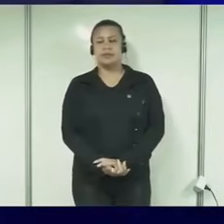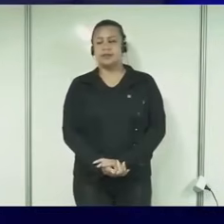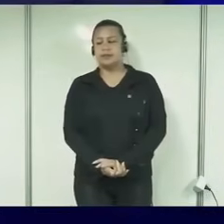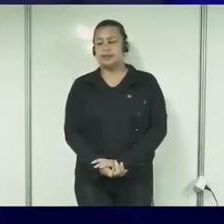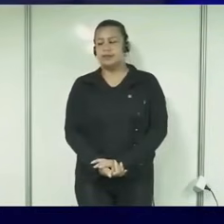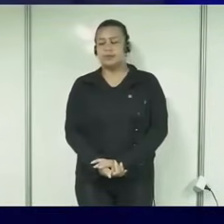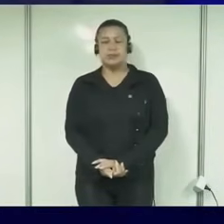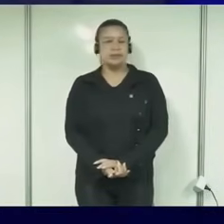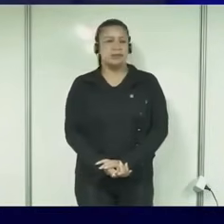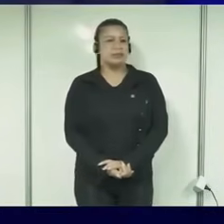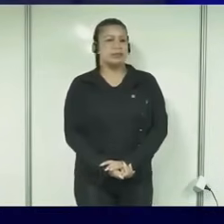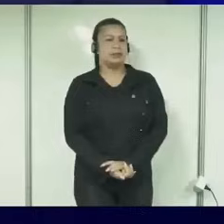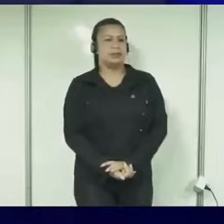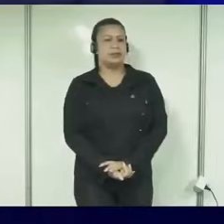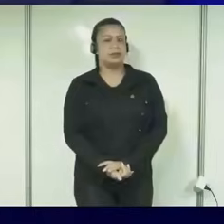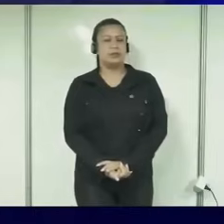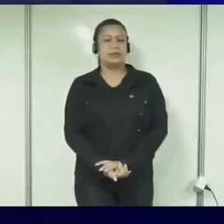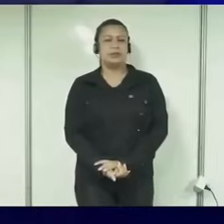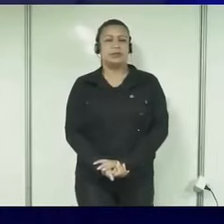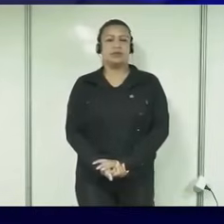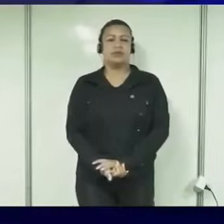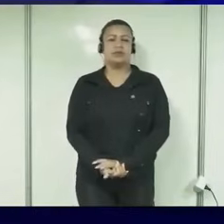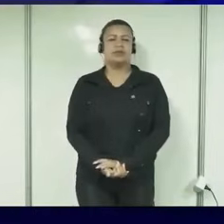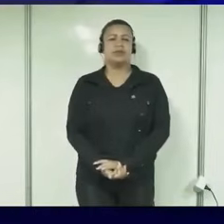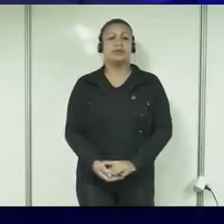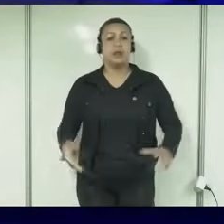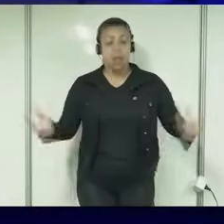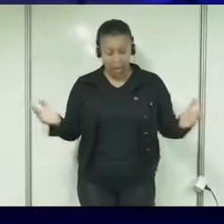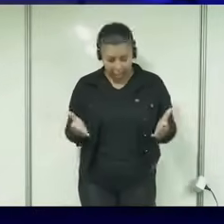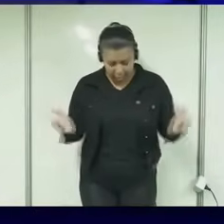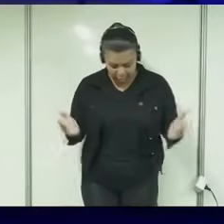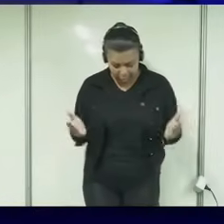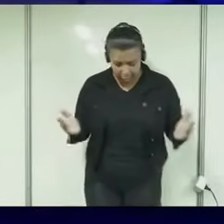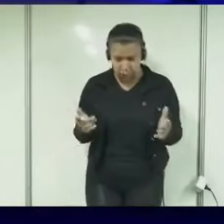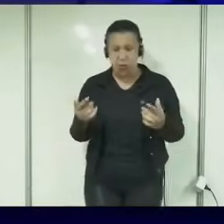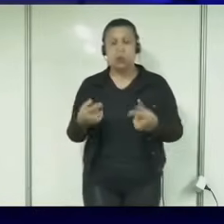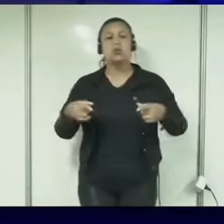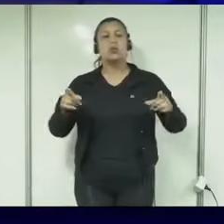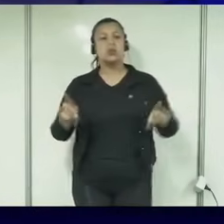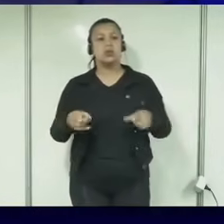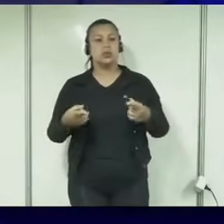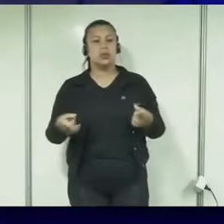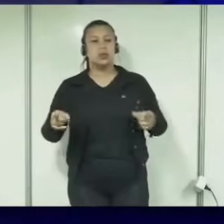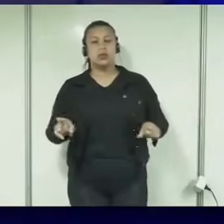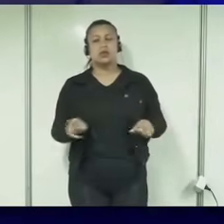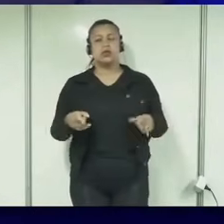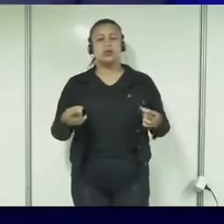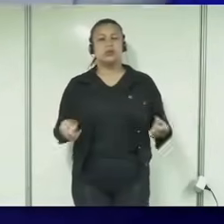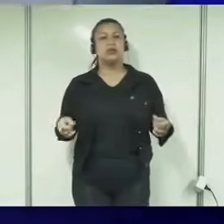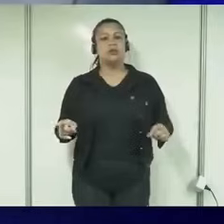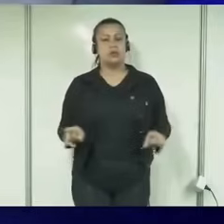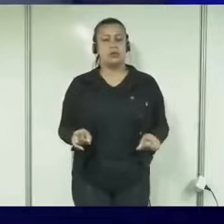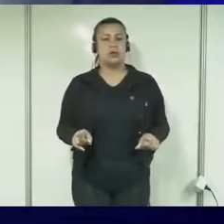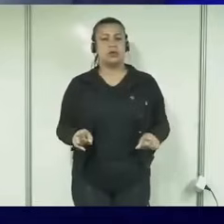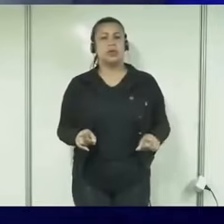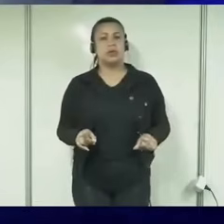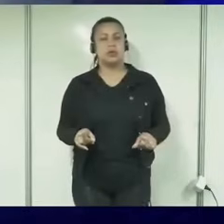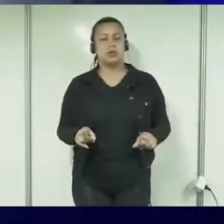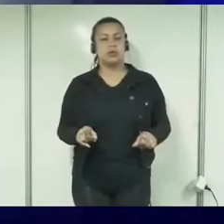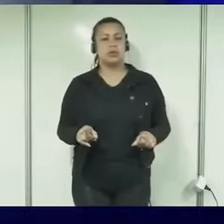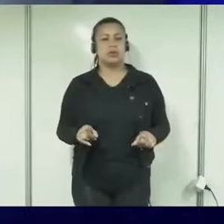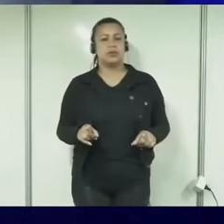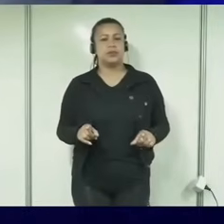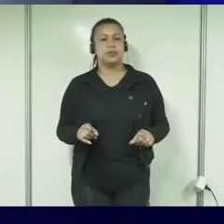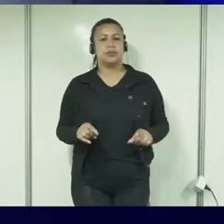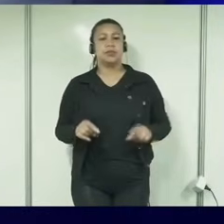agora uma canção que é a nossa principal canção. Ela anda muito nas redes sociais,